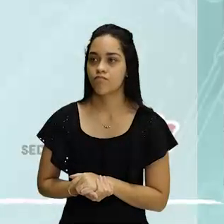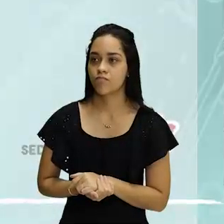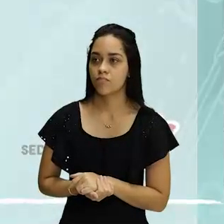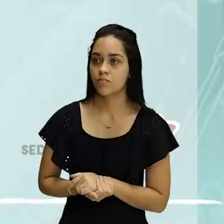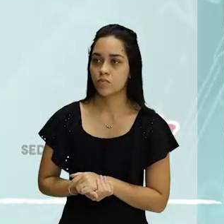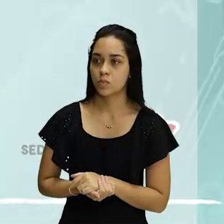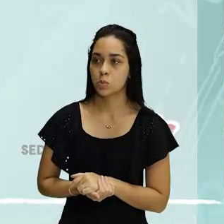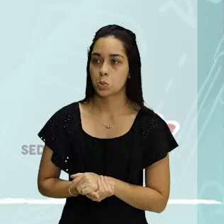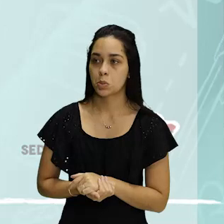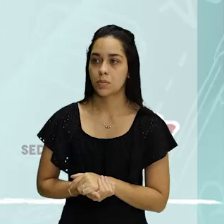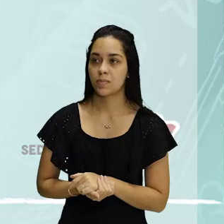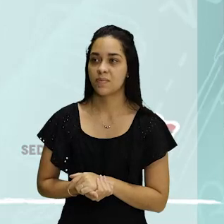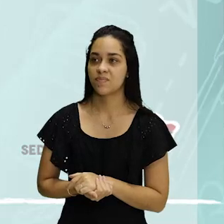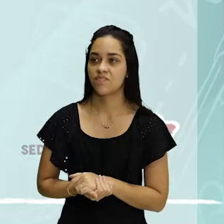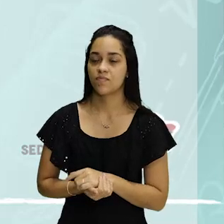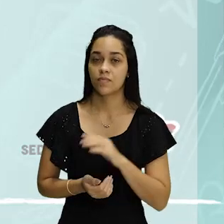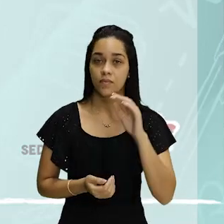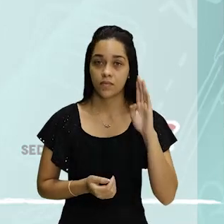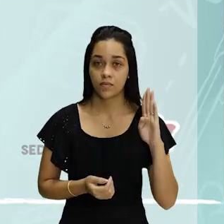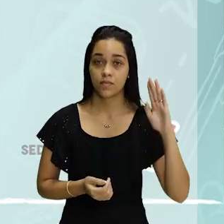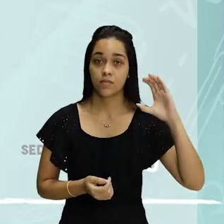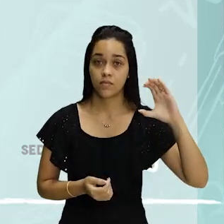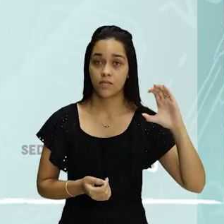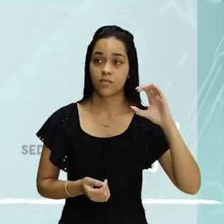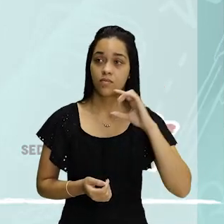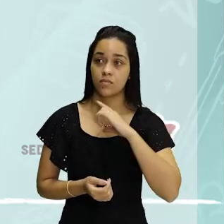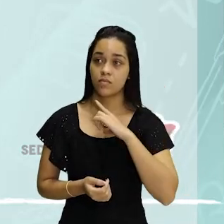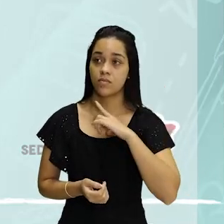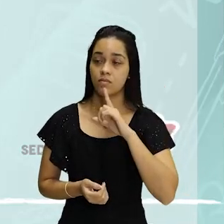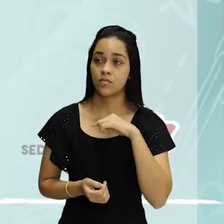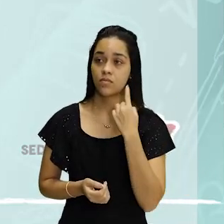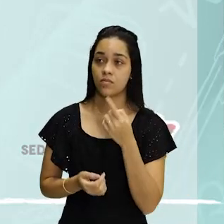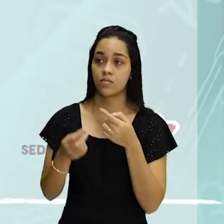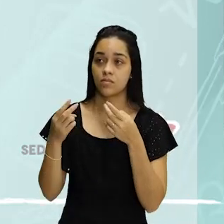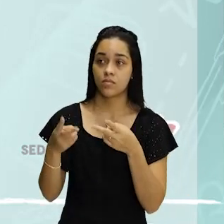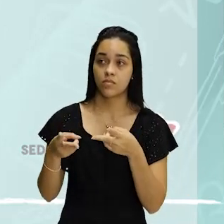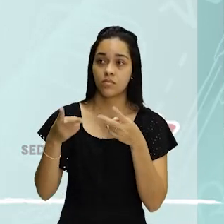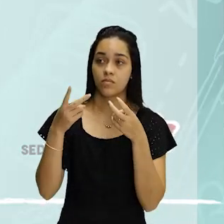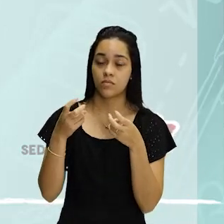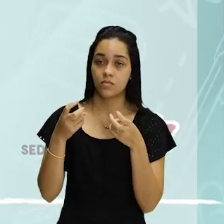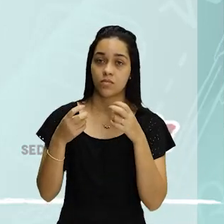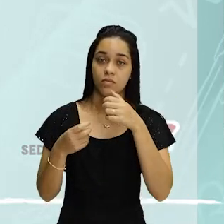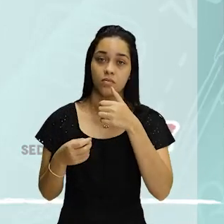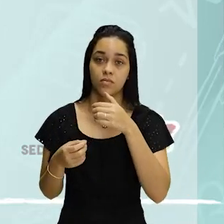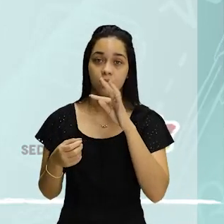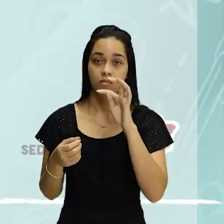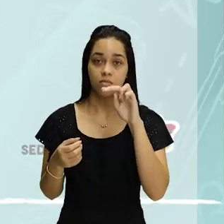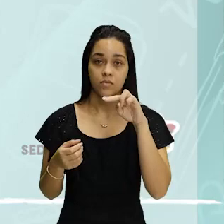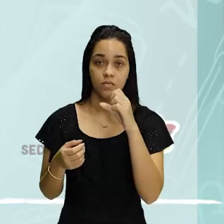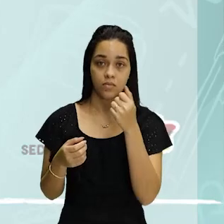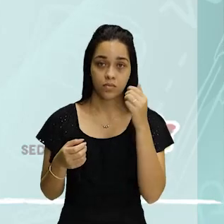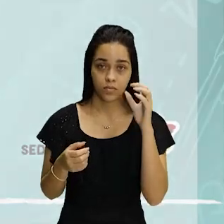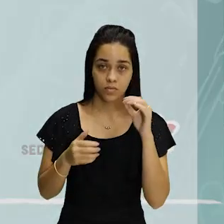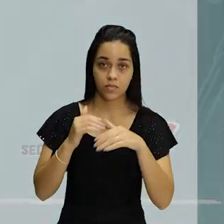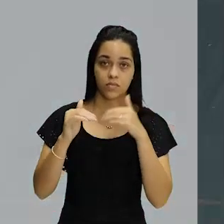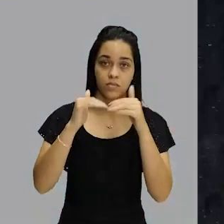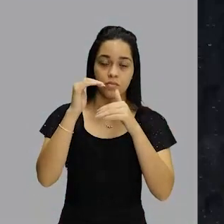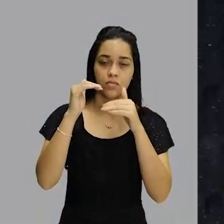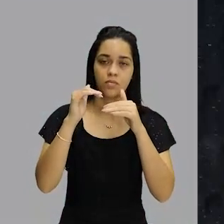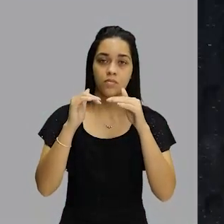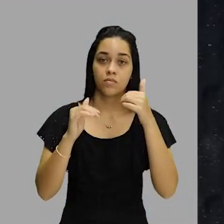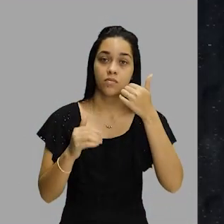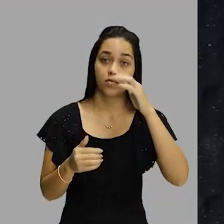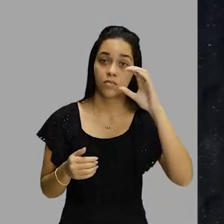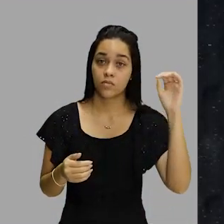né? Nesses pontos aqui entre B e C, nós vamos perceber que a tensão desenvolvida está aqui em torno